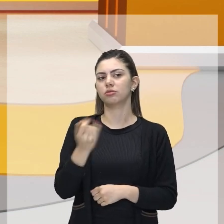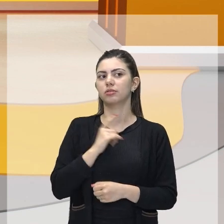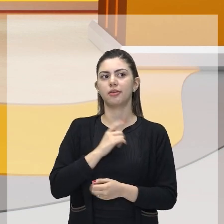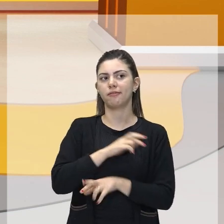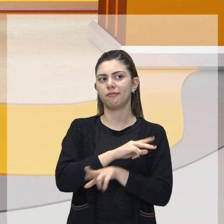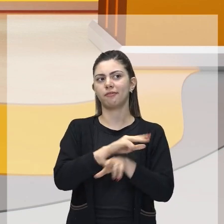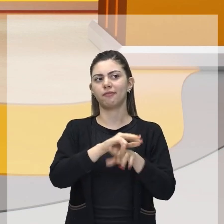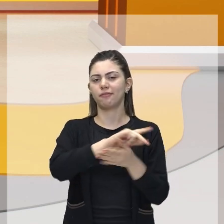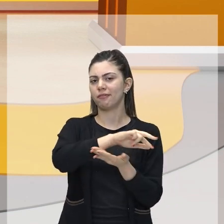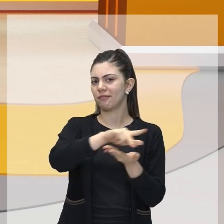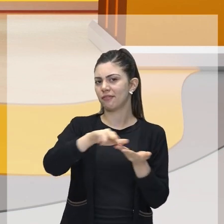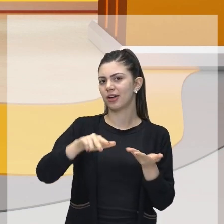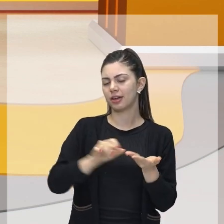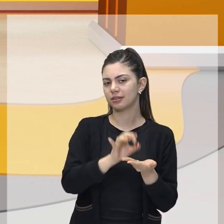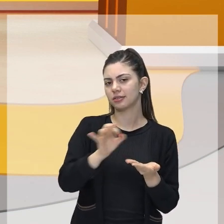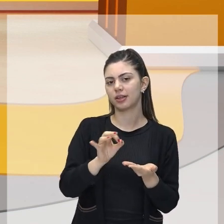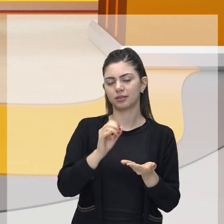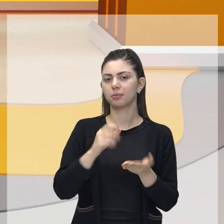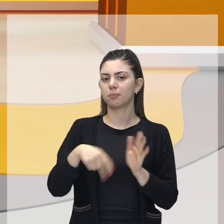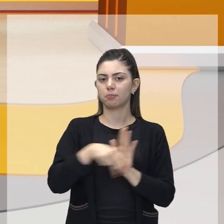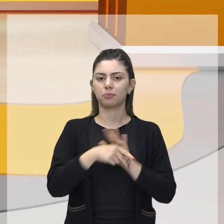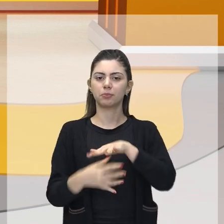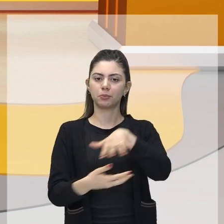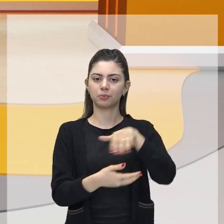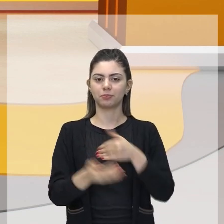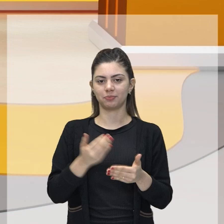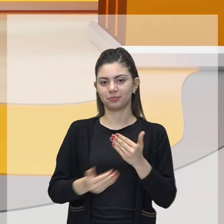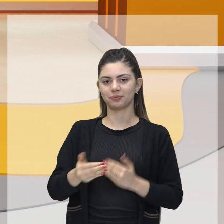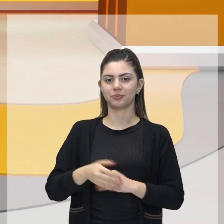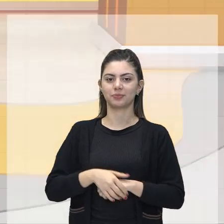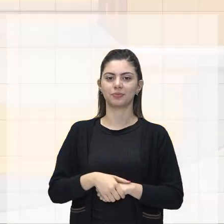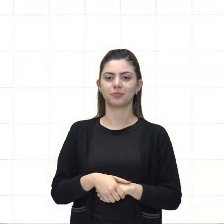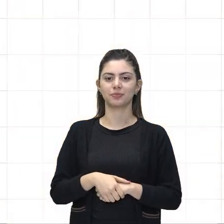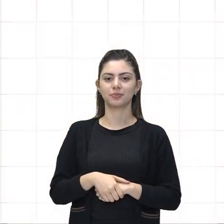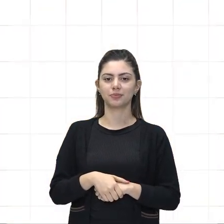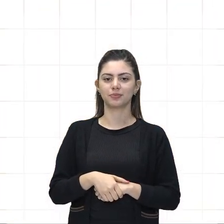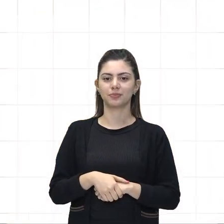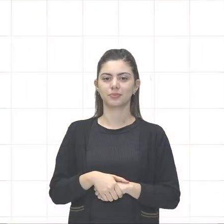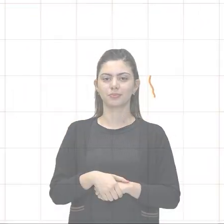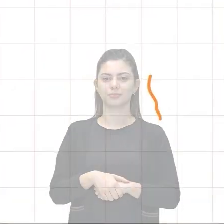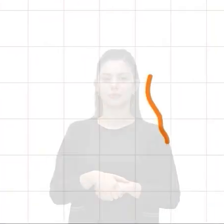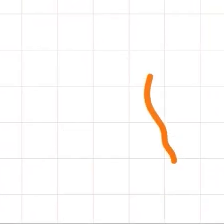ali para o nosso planeta. Vamos lá começar.